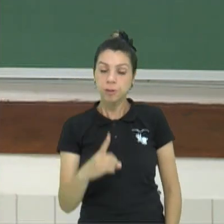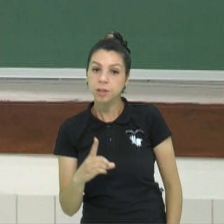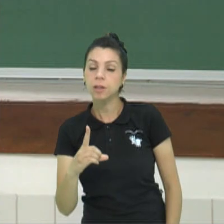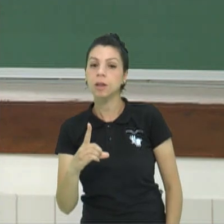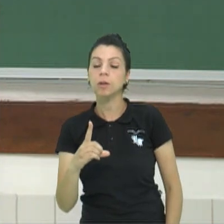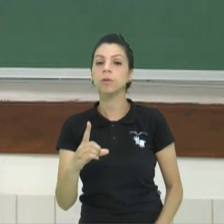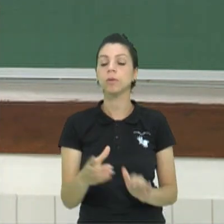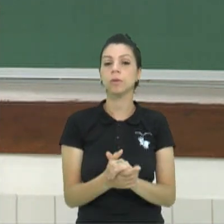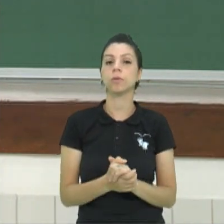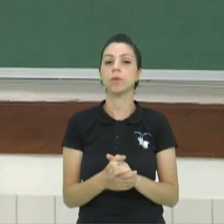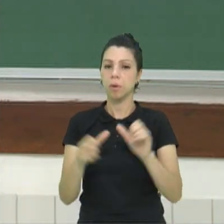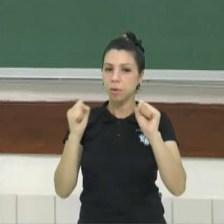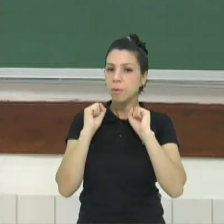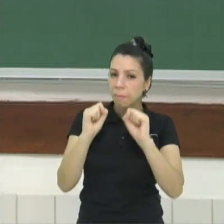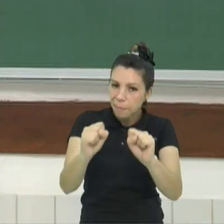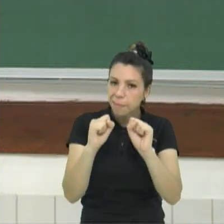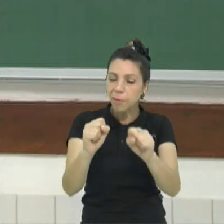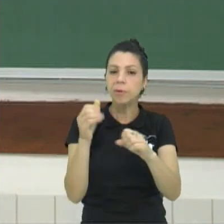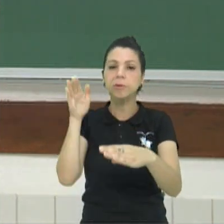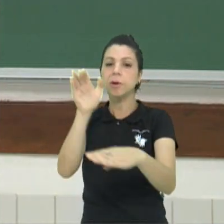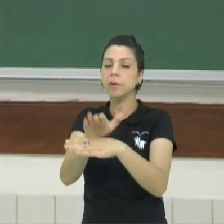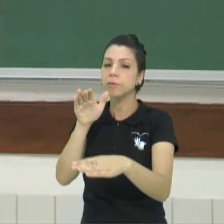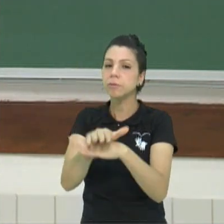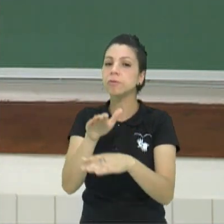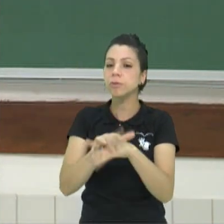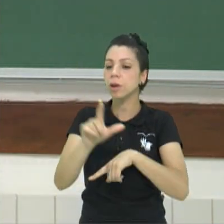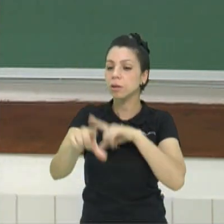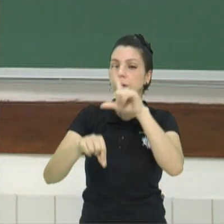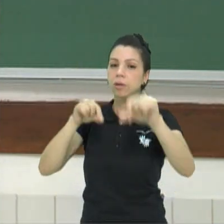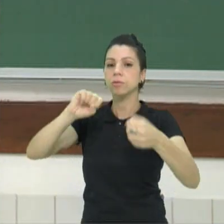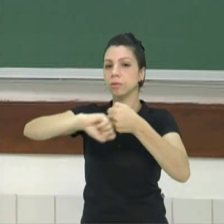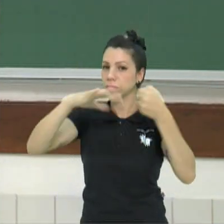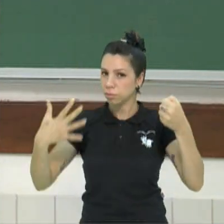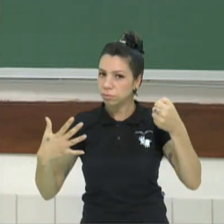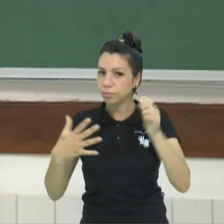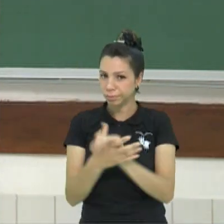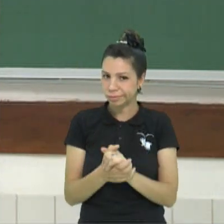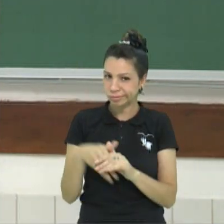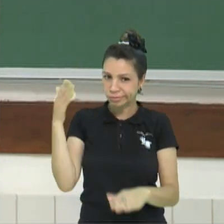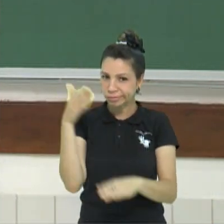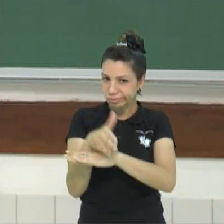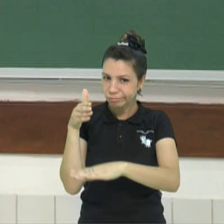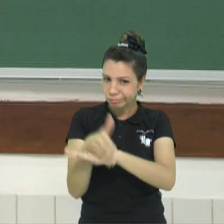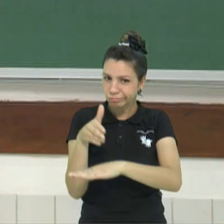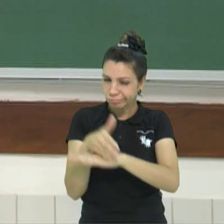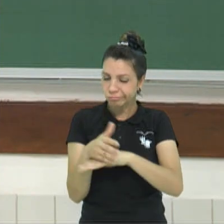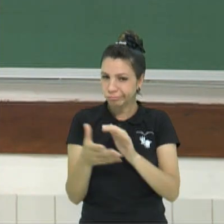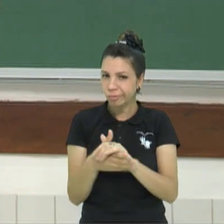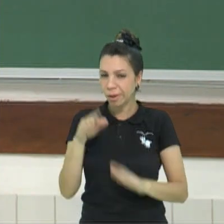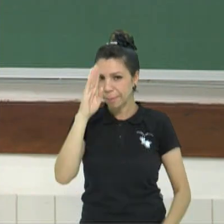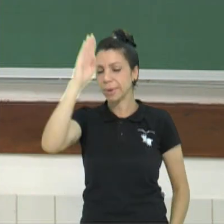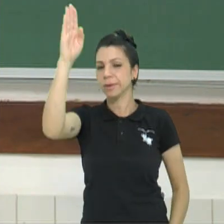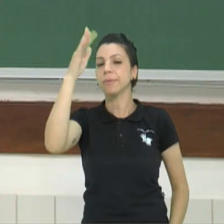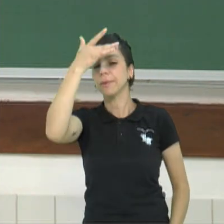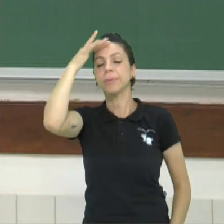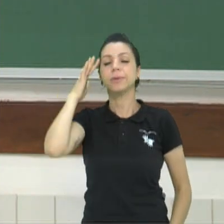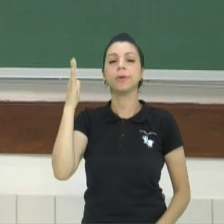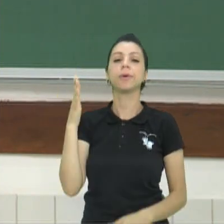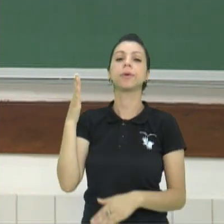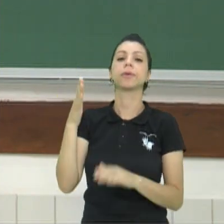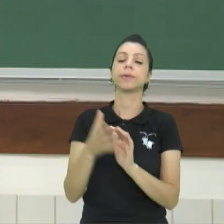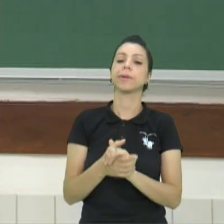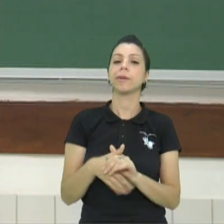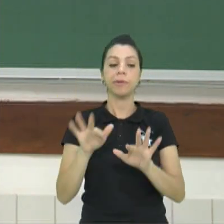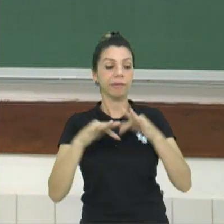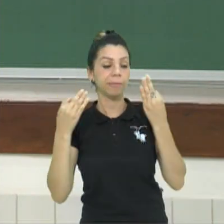deveres. Você pode ajudar nessa escolha democrática. Você participa? Está sabendo dos principais candidatos, quem a sua família